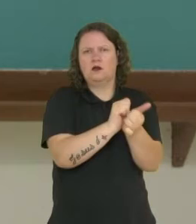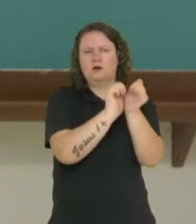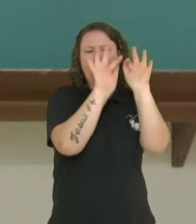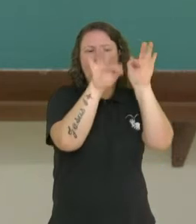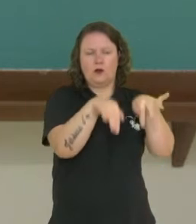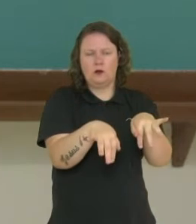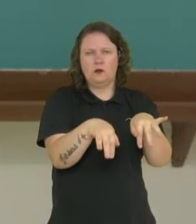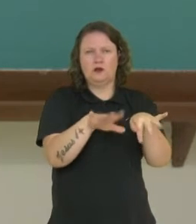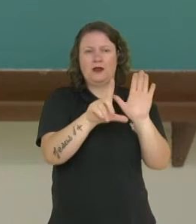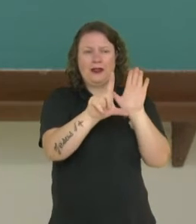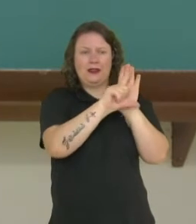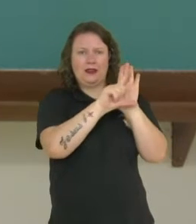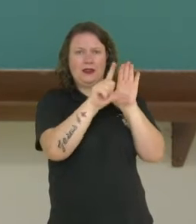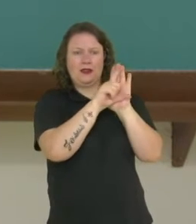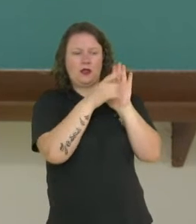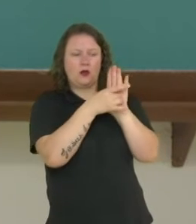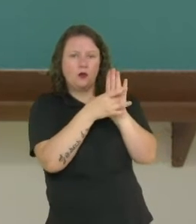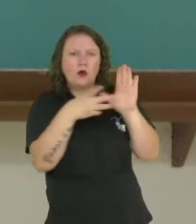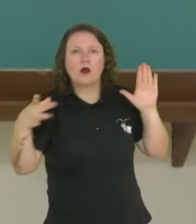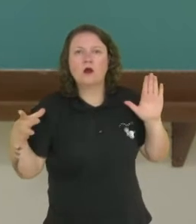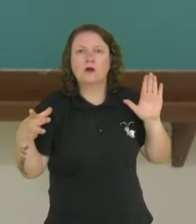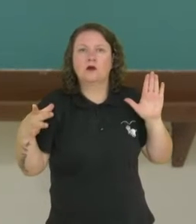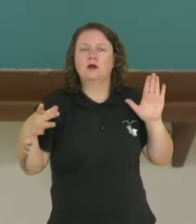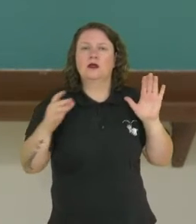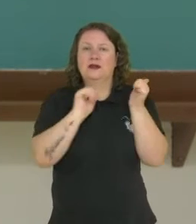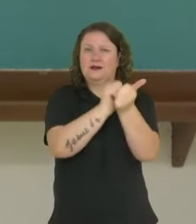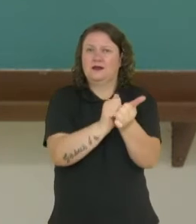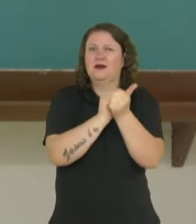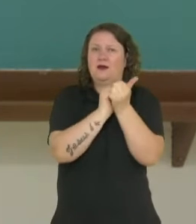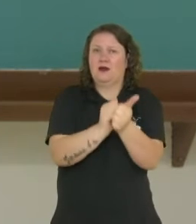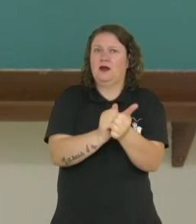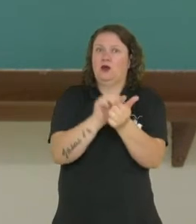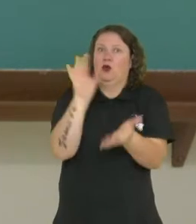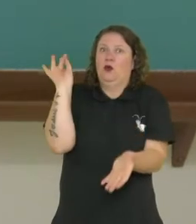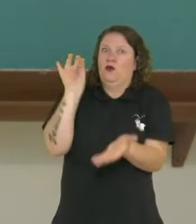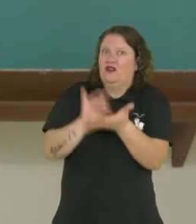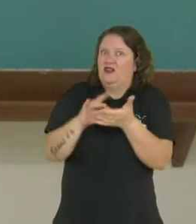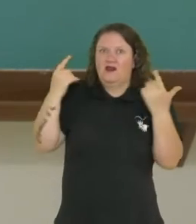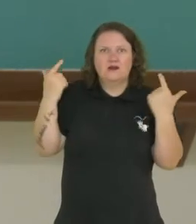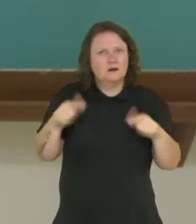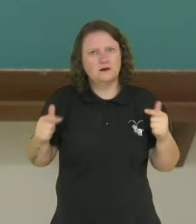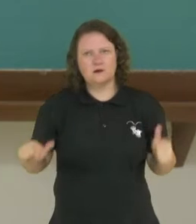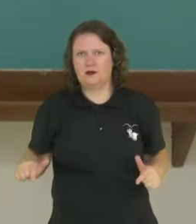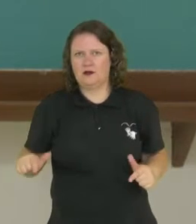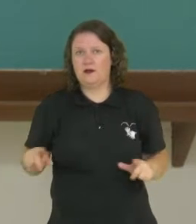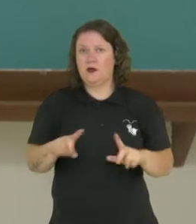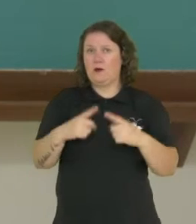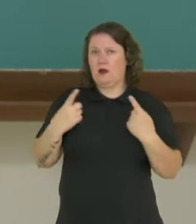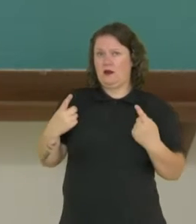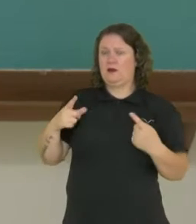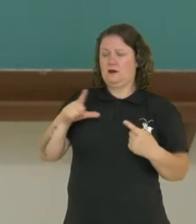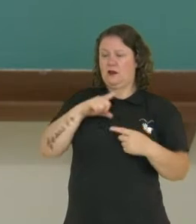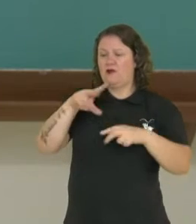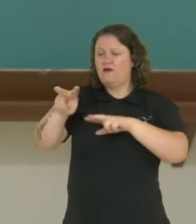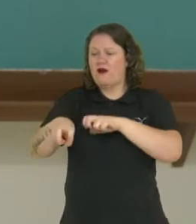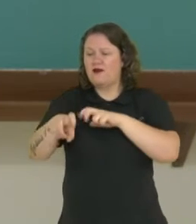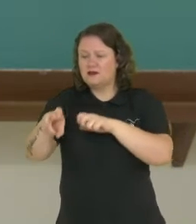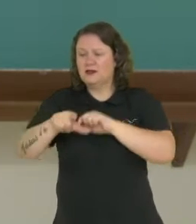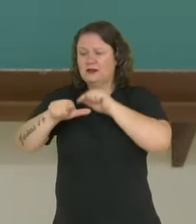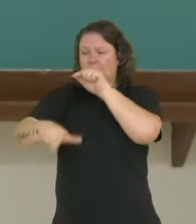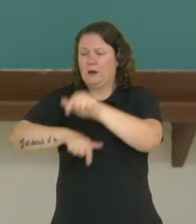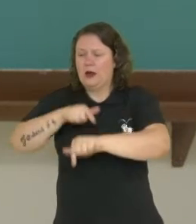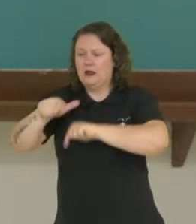mais escravos oficialmente, apesar de existirem escravos ainda em fazendas, né, assim por diante. Mas a população